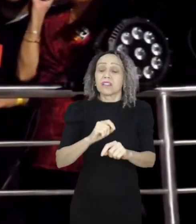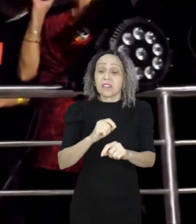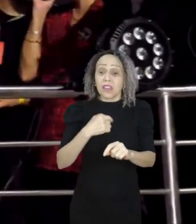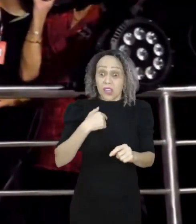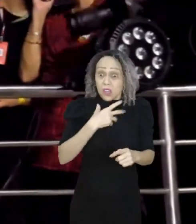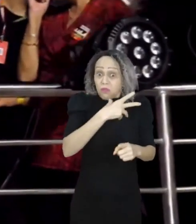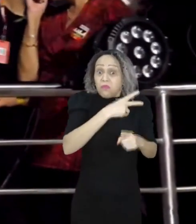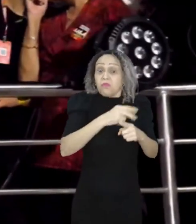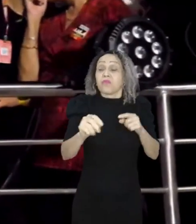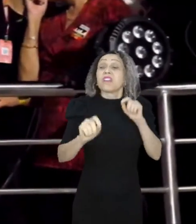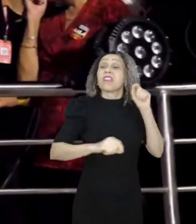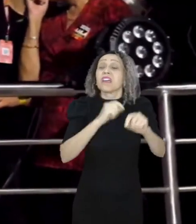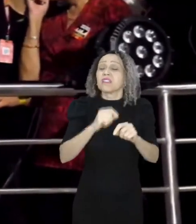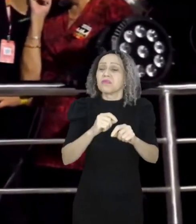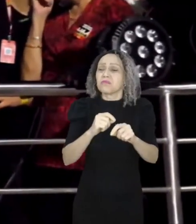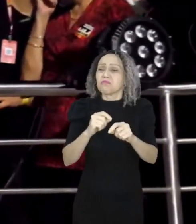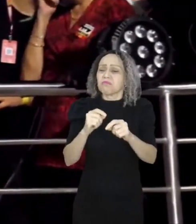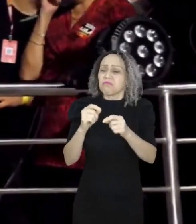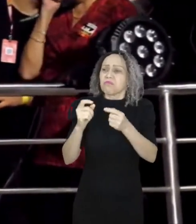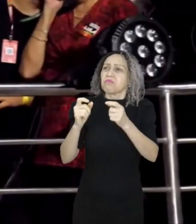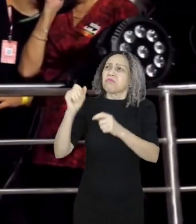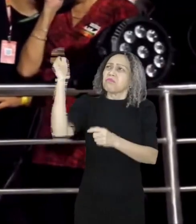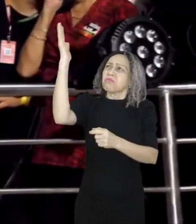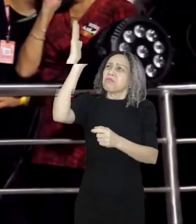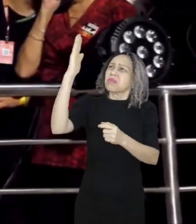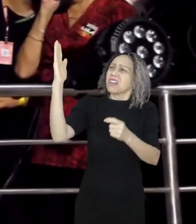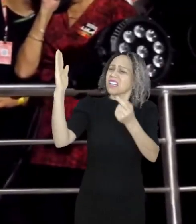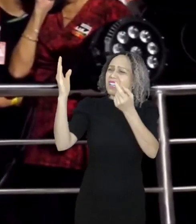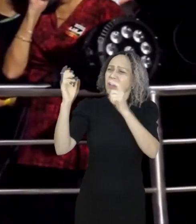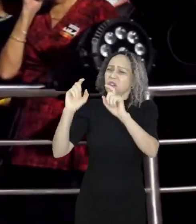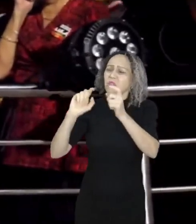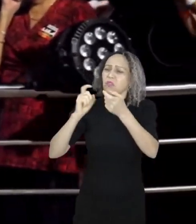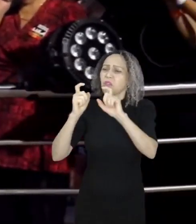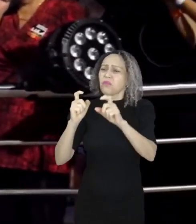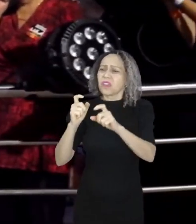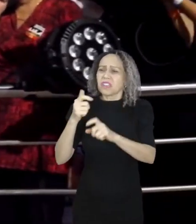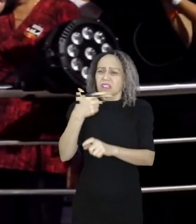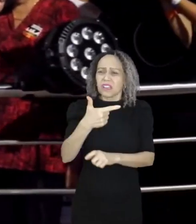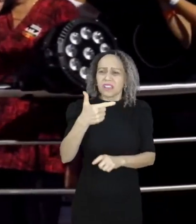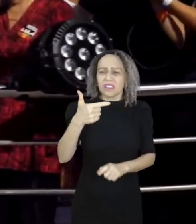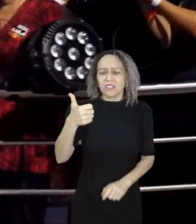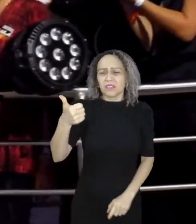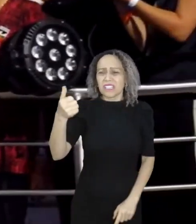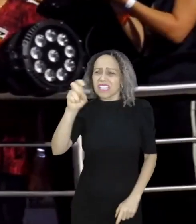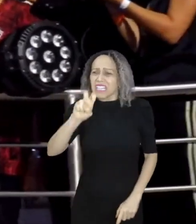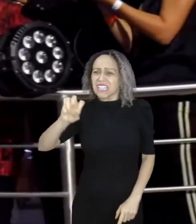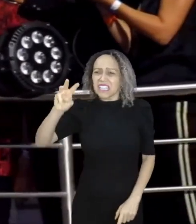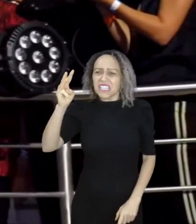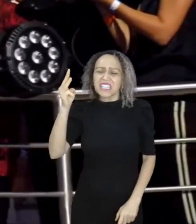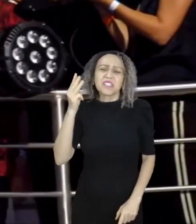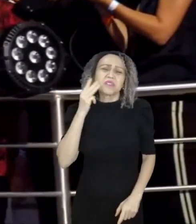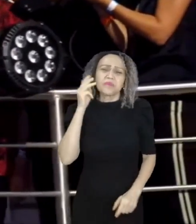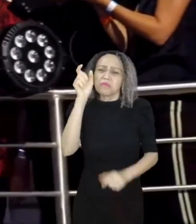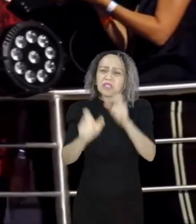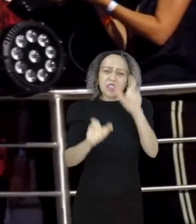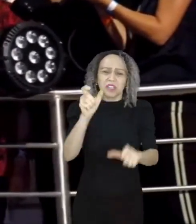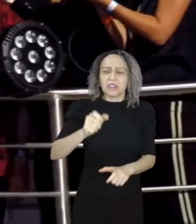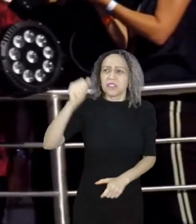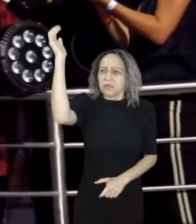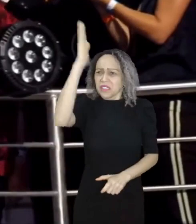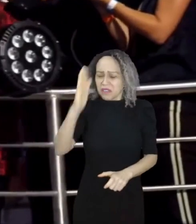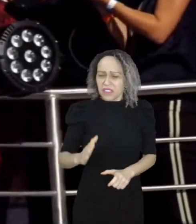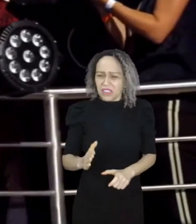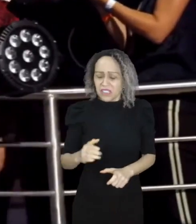eleito para governar para 215 milhões de brasileiros. Eu vou governar para